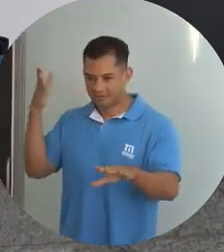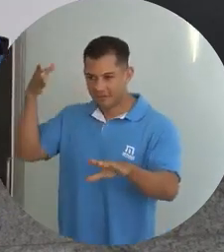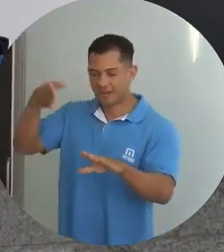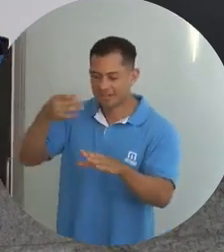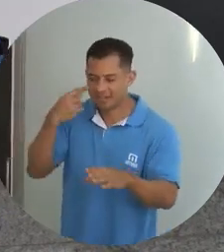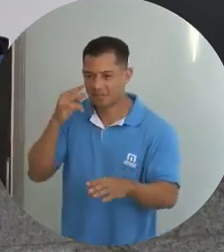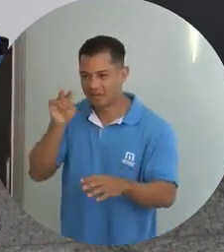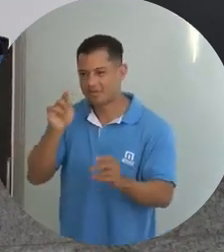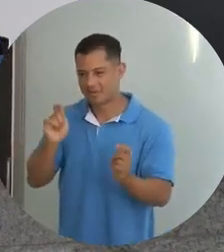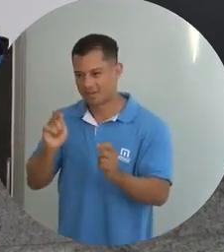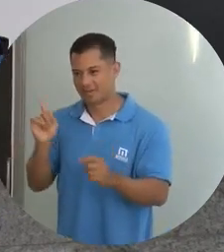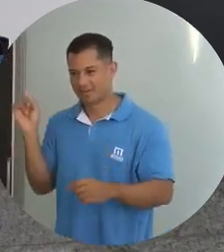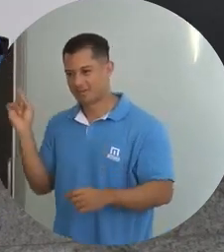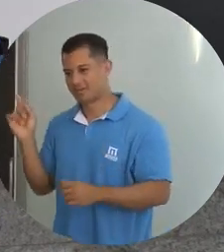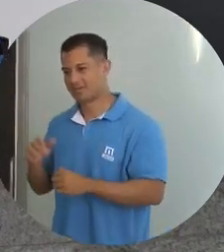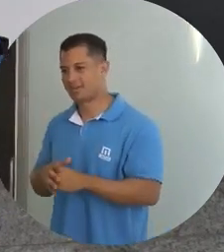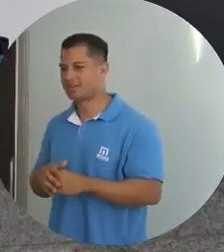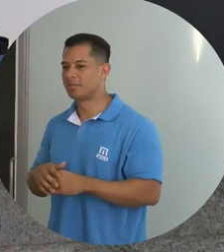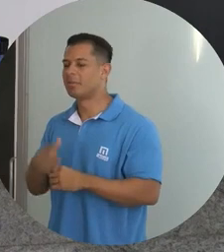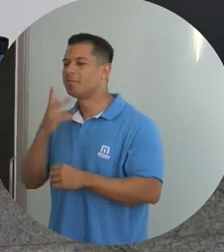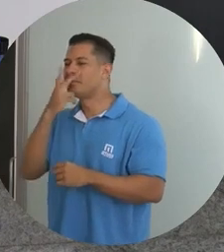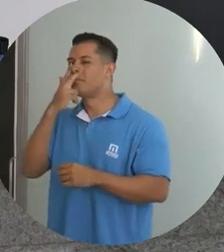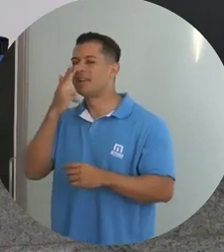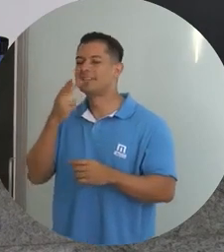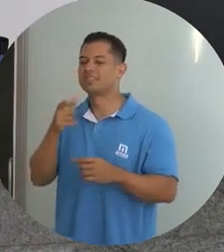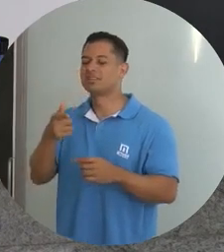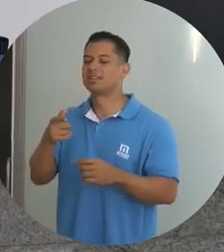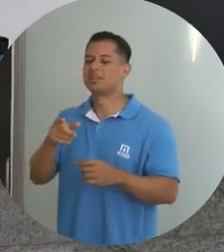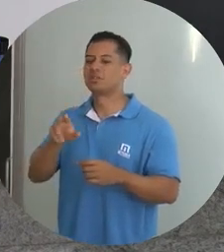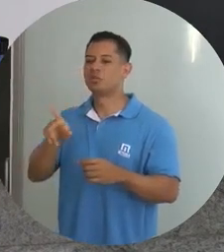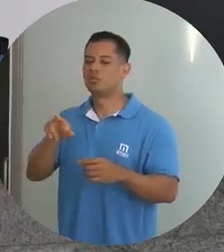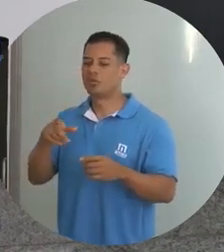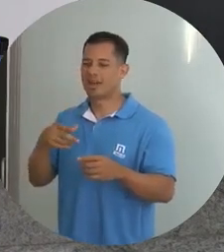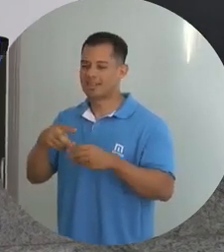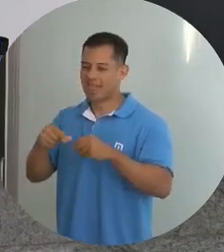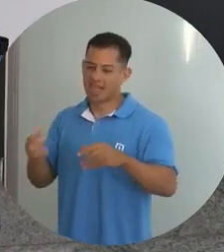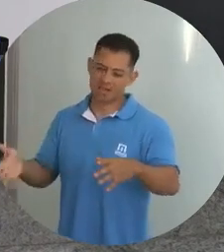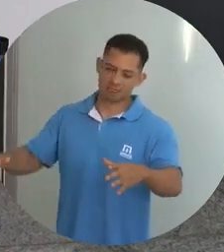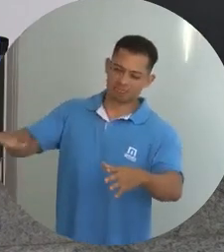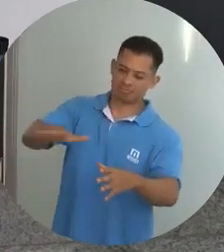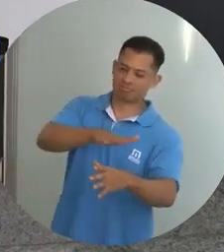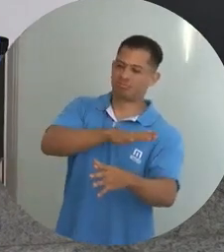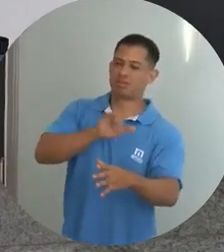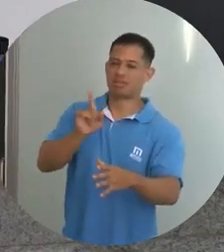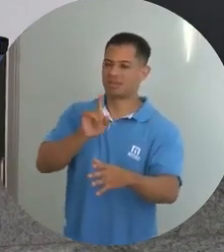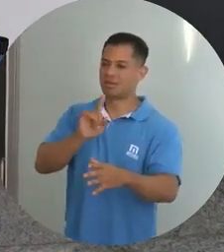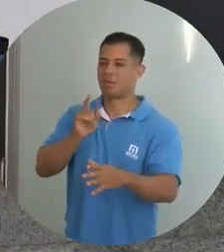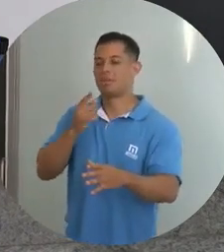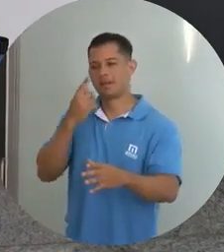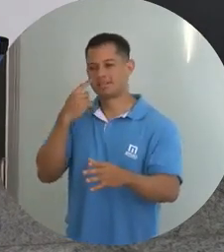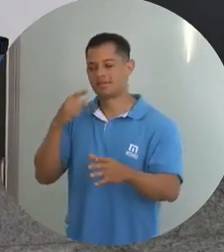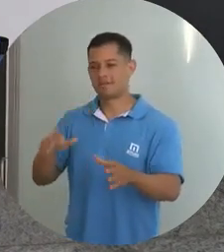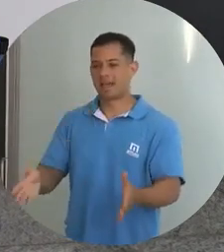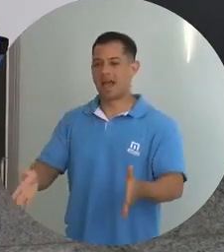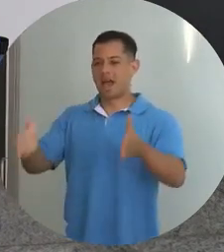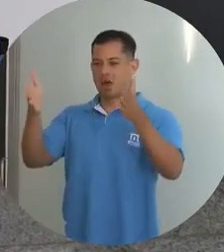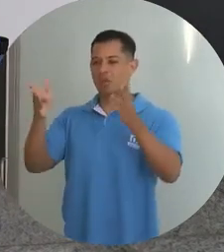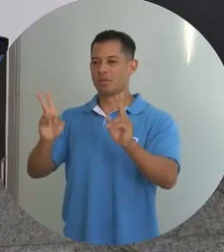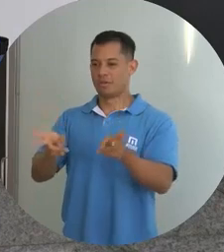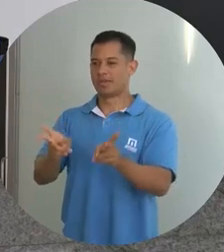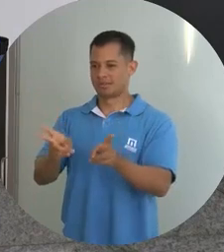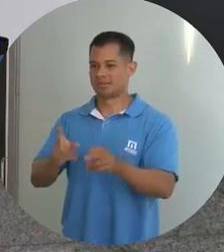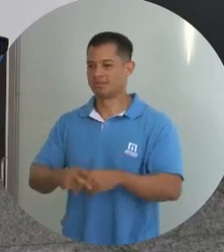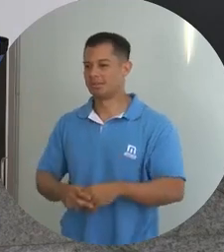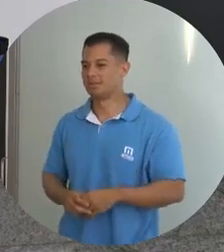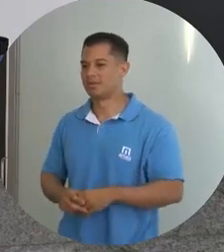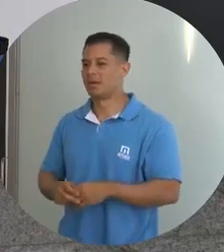Eu acho que isso não vai ser aterrado, não. Ela vai ficar alta aqui, tá? Só que ela está com a proteção de tapume agora, o acesso